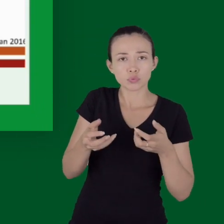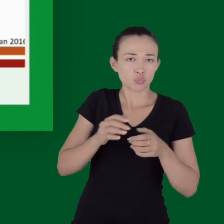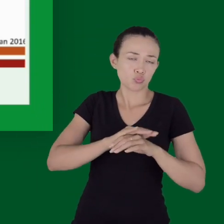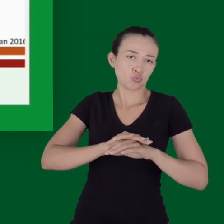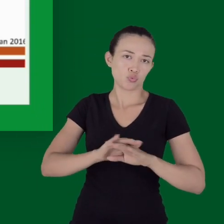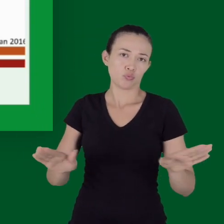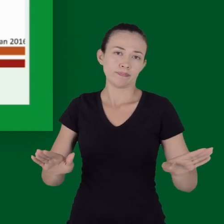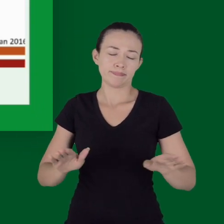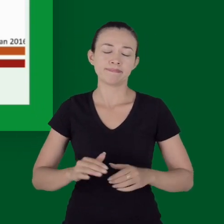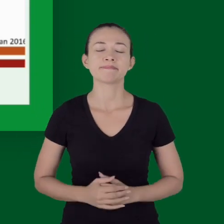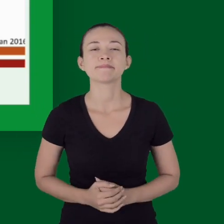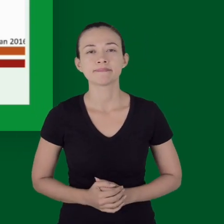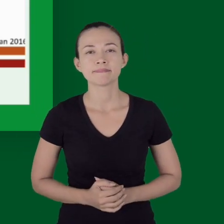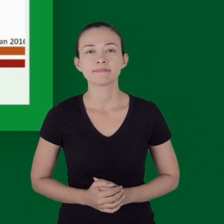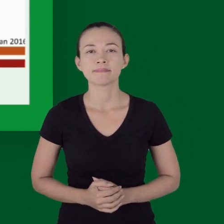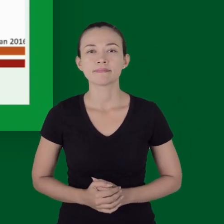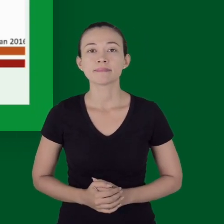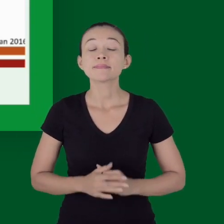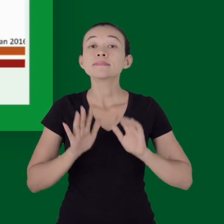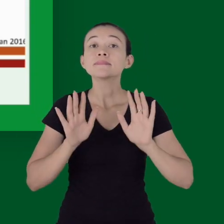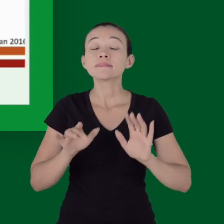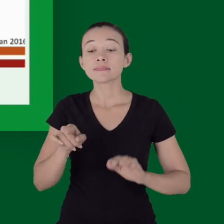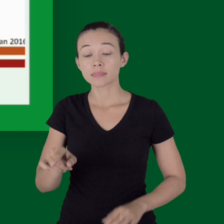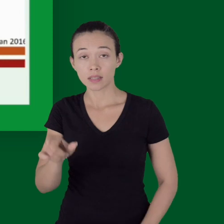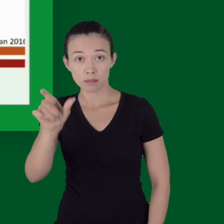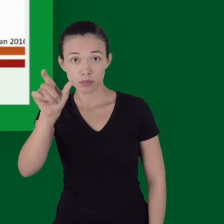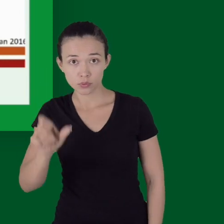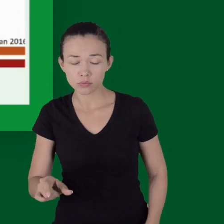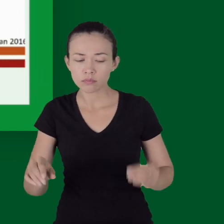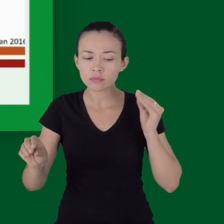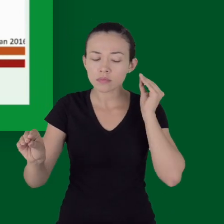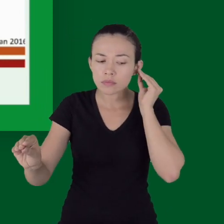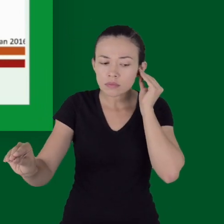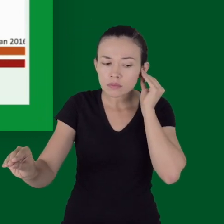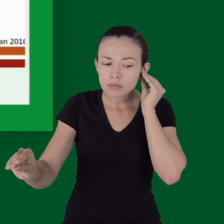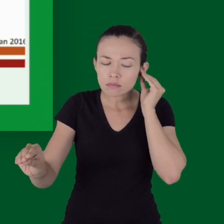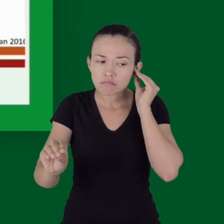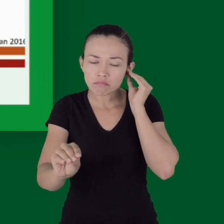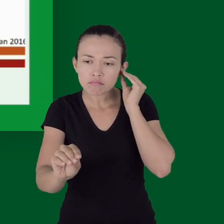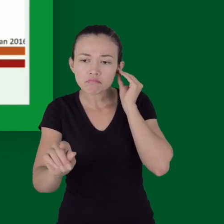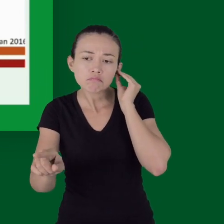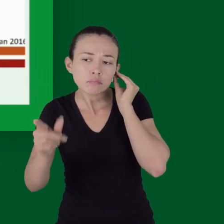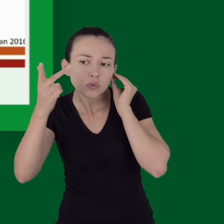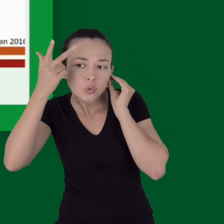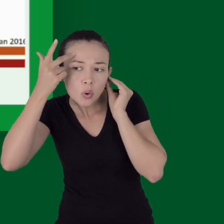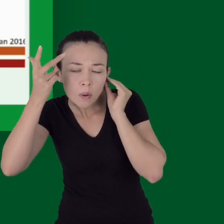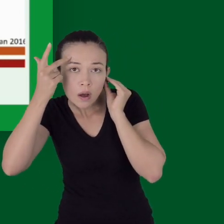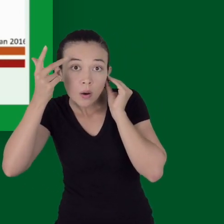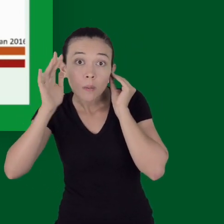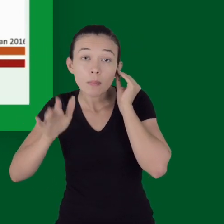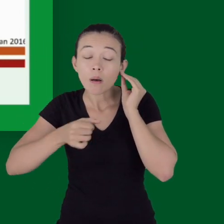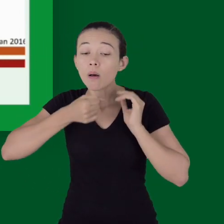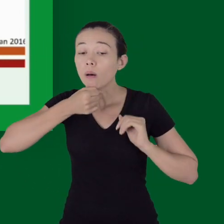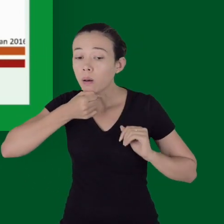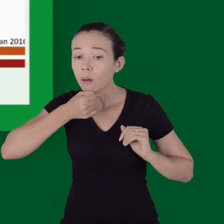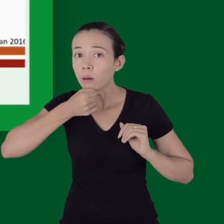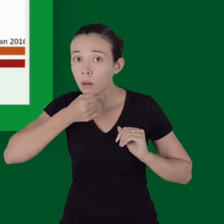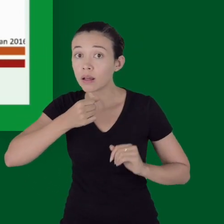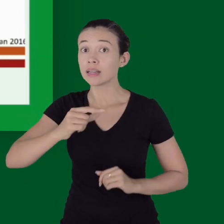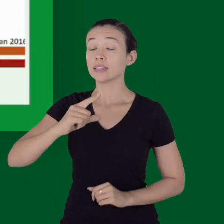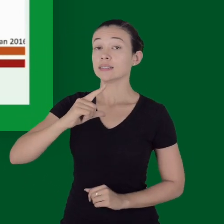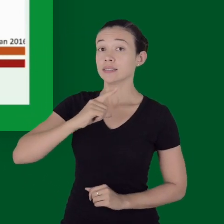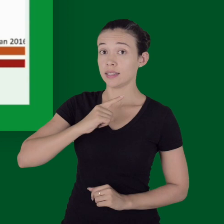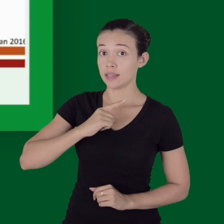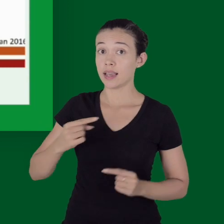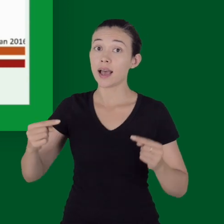caso, não houve o processo de afogamento. Se o paciente ele tem uma ausculta normal, mas ele